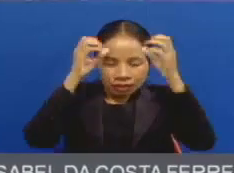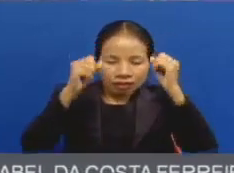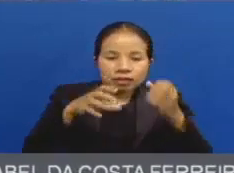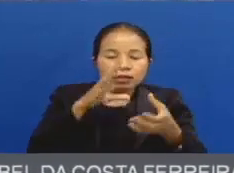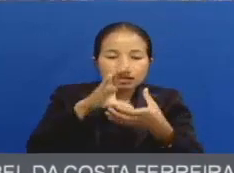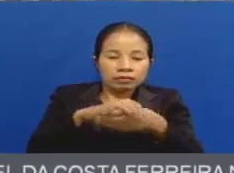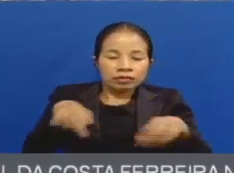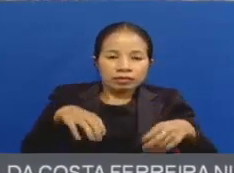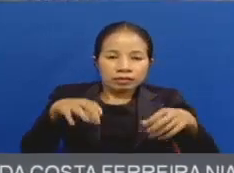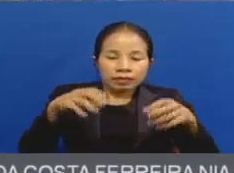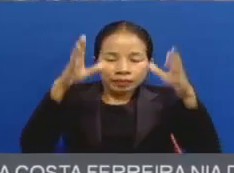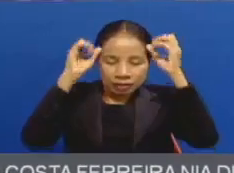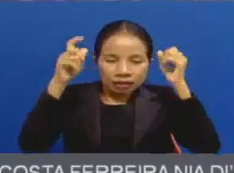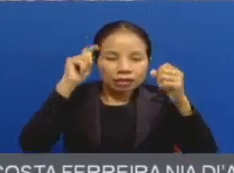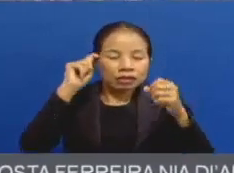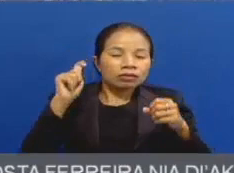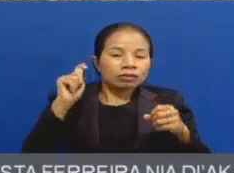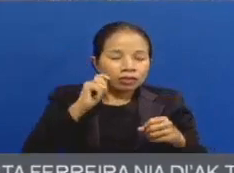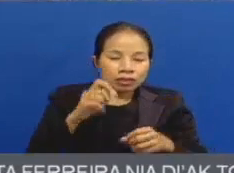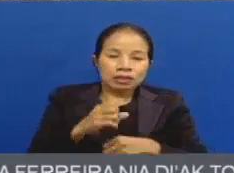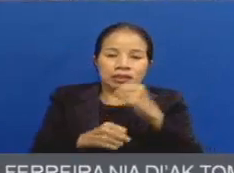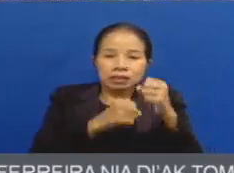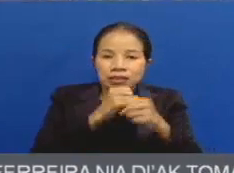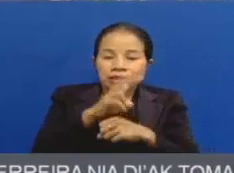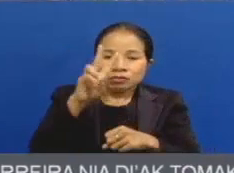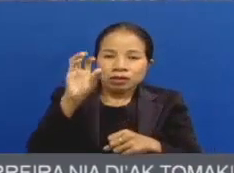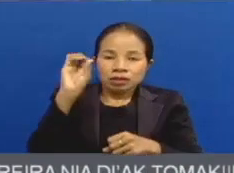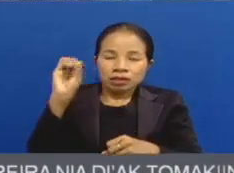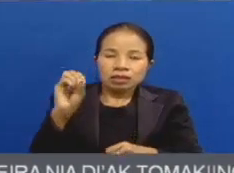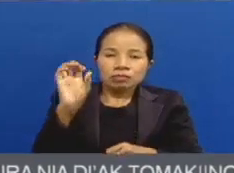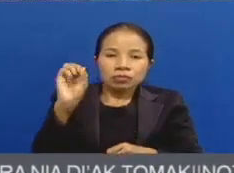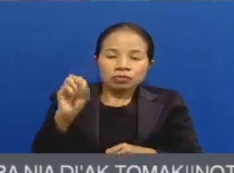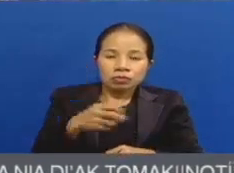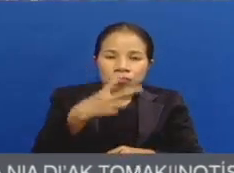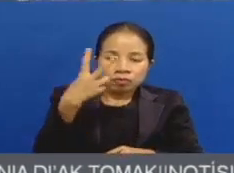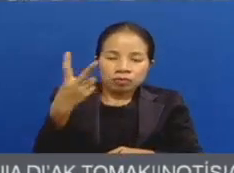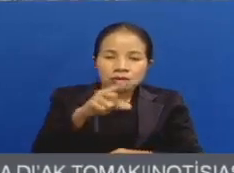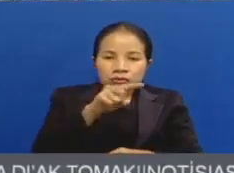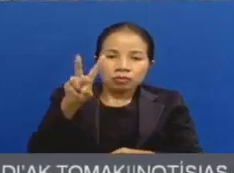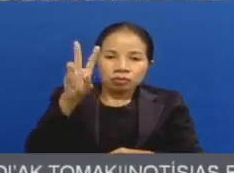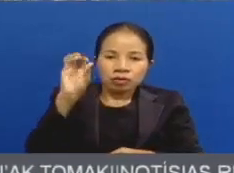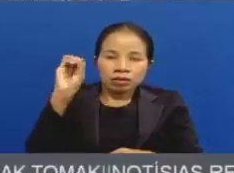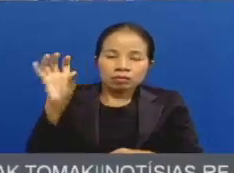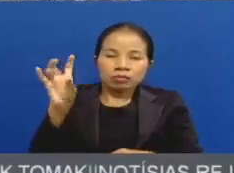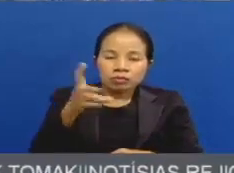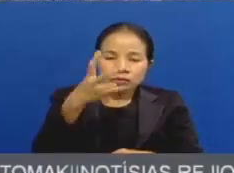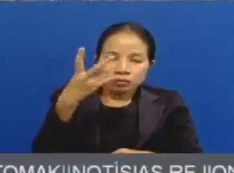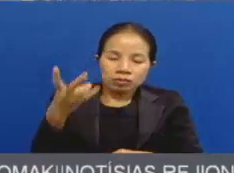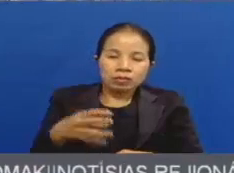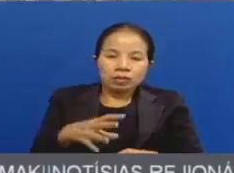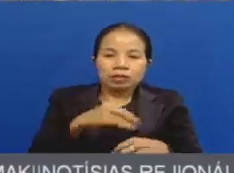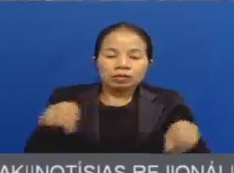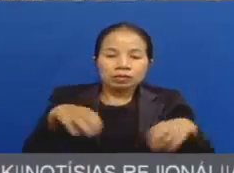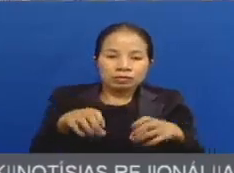presidente república Taur Matandrua, desde tinen rihundrua sanulo resindrua, to rihundrua sanulo resinhitu, no